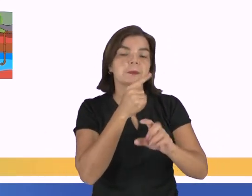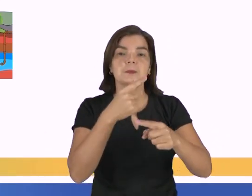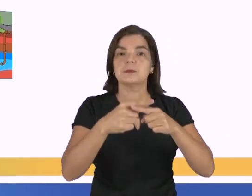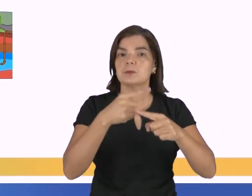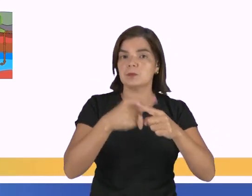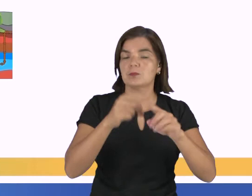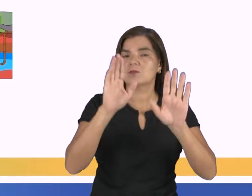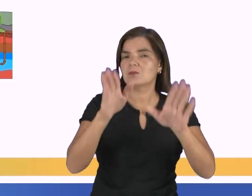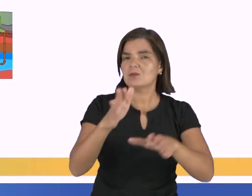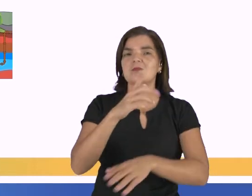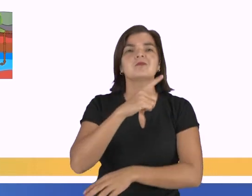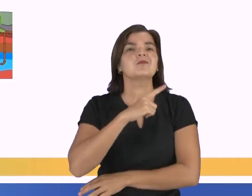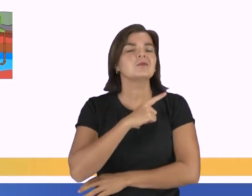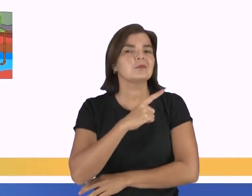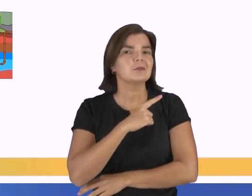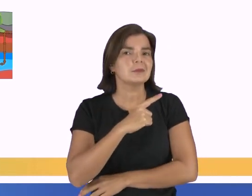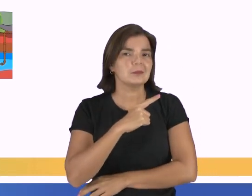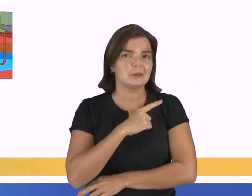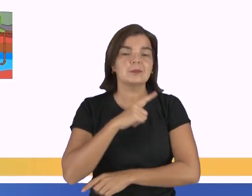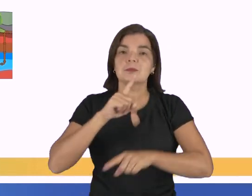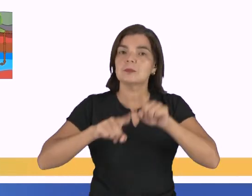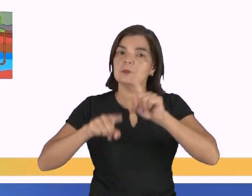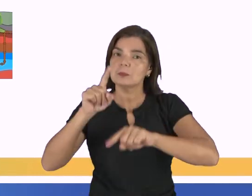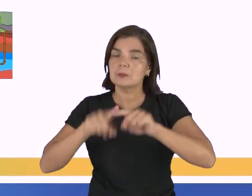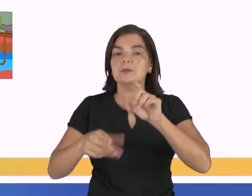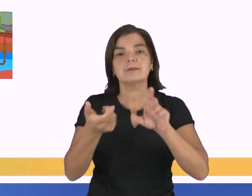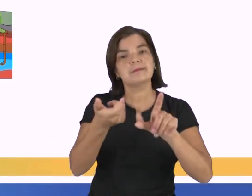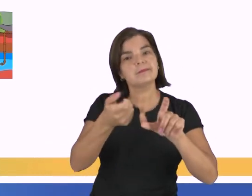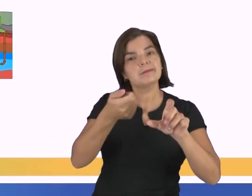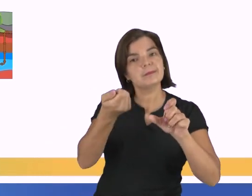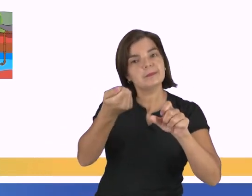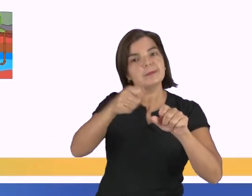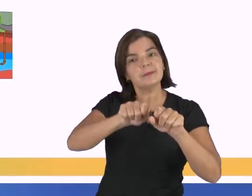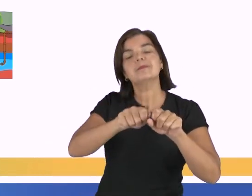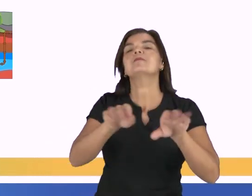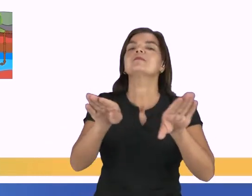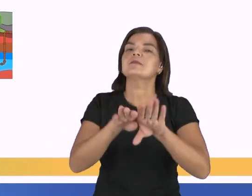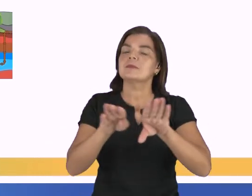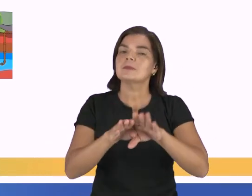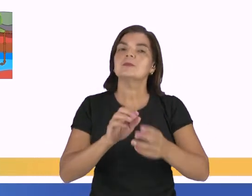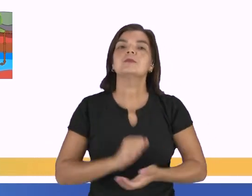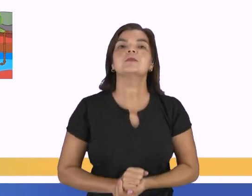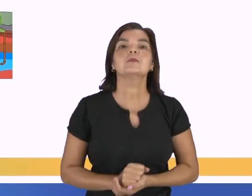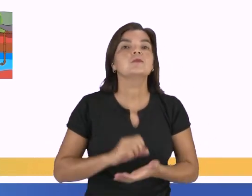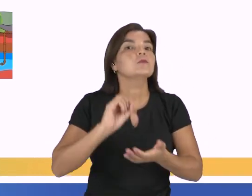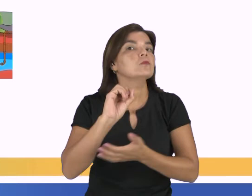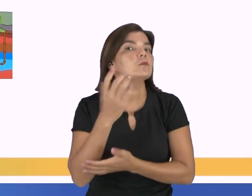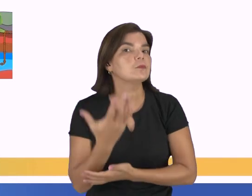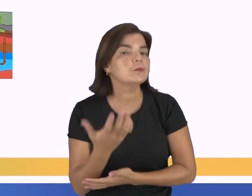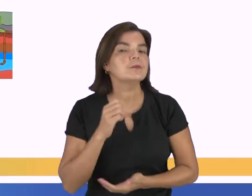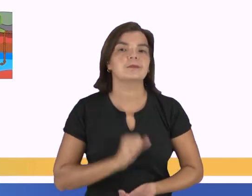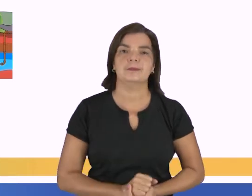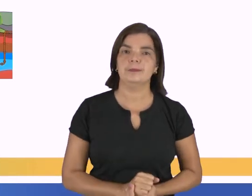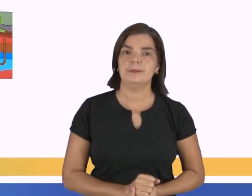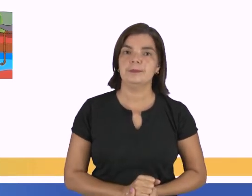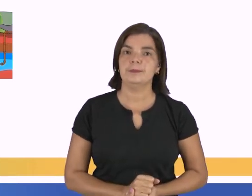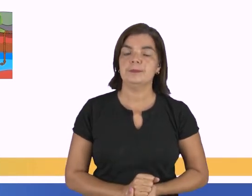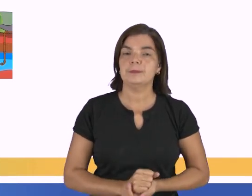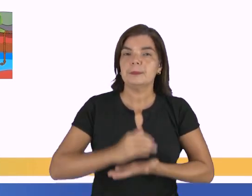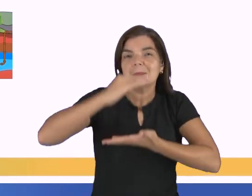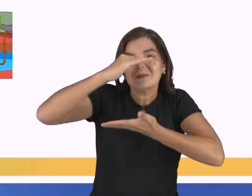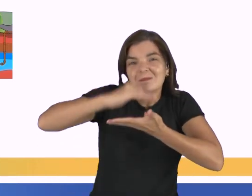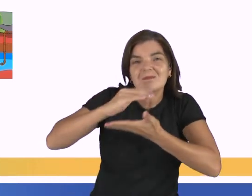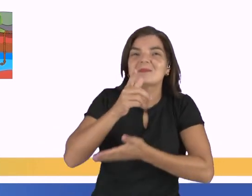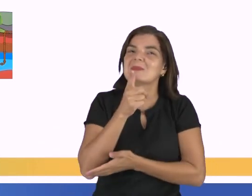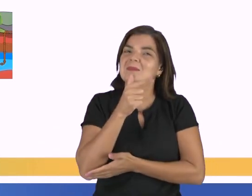porque já tem o material para fechar, mas se não fechasse, deveria sair. Aí o que acontece? Essa